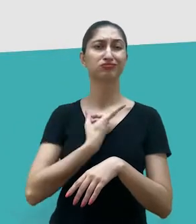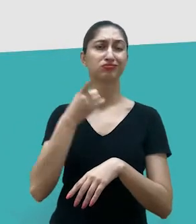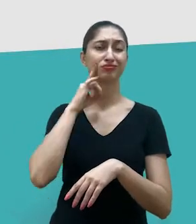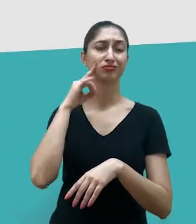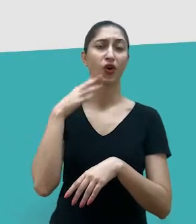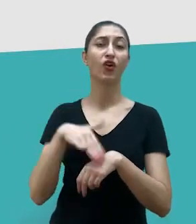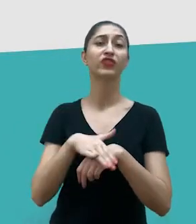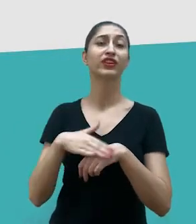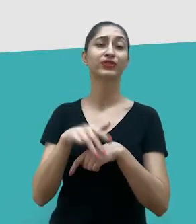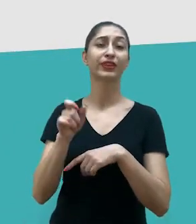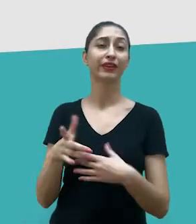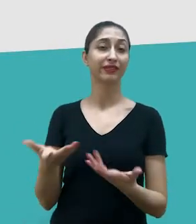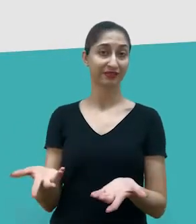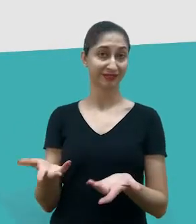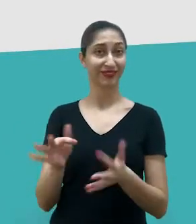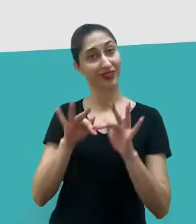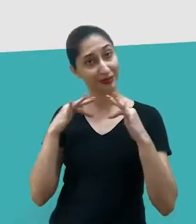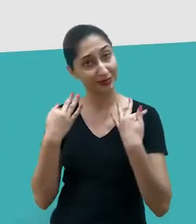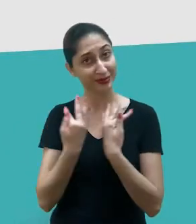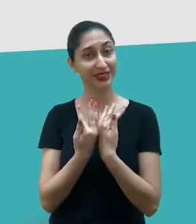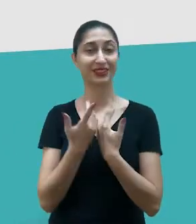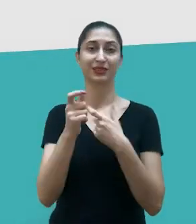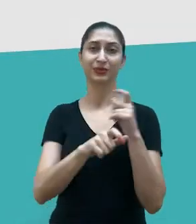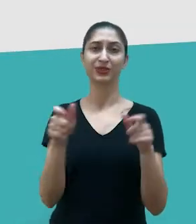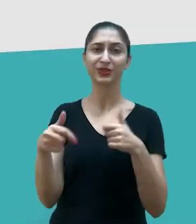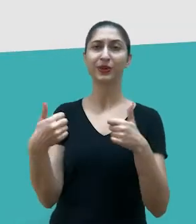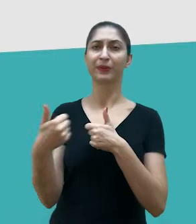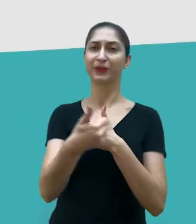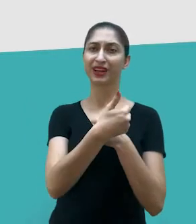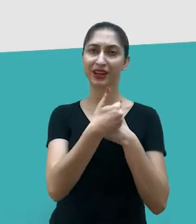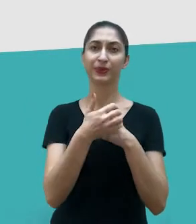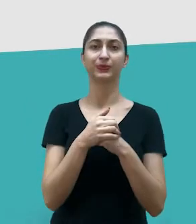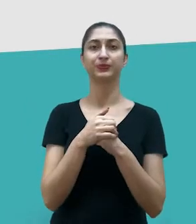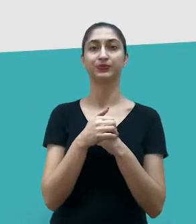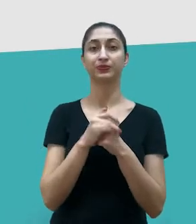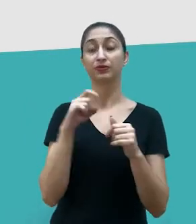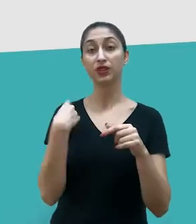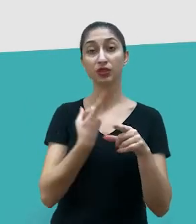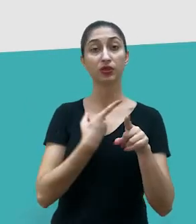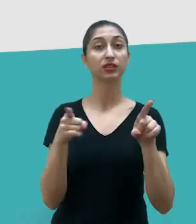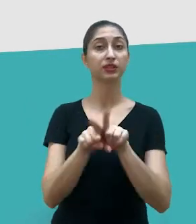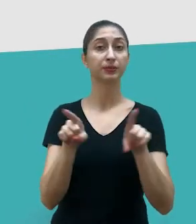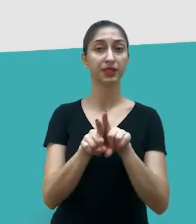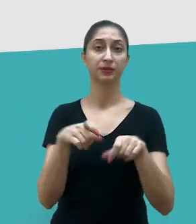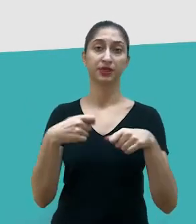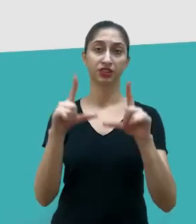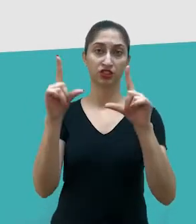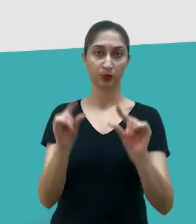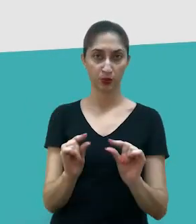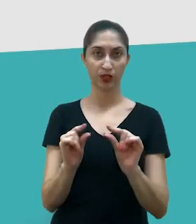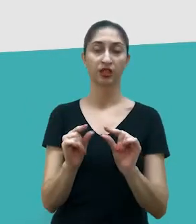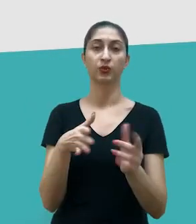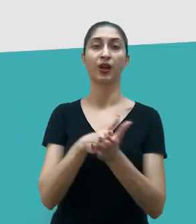convive? Com a nossa família, com as pessoas que são mais próximas. Nós tivemos que reduzir também